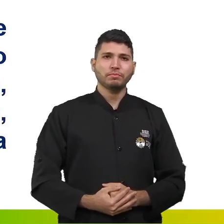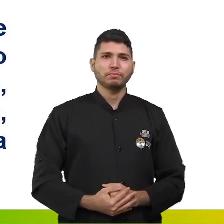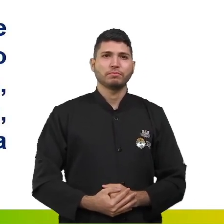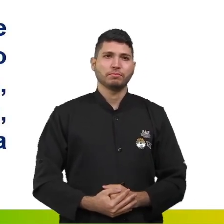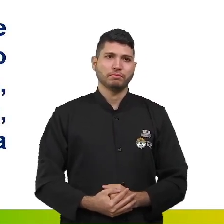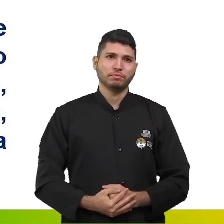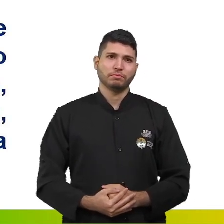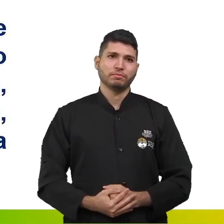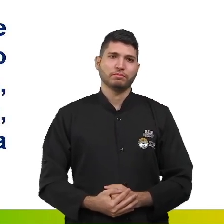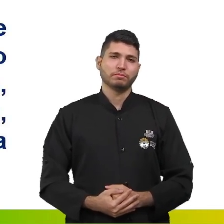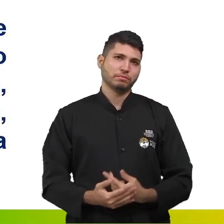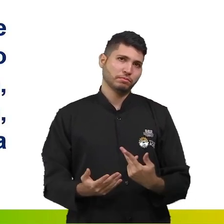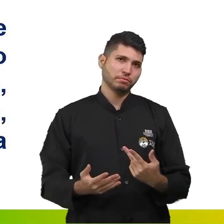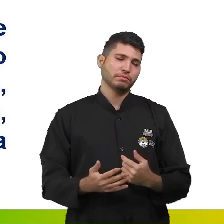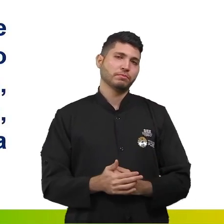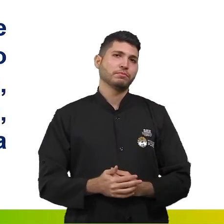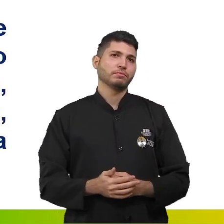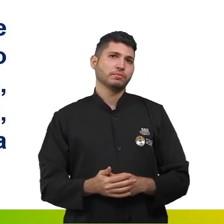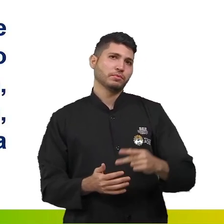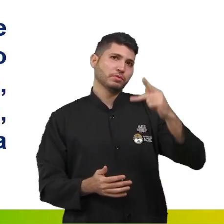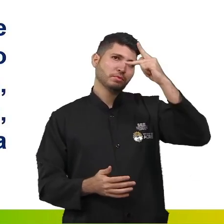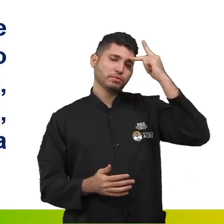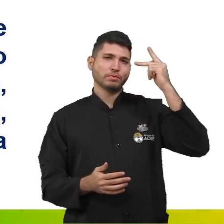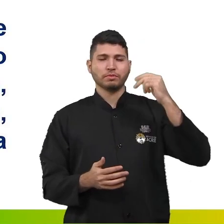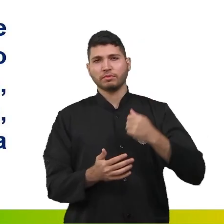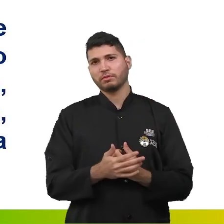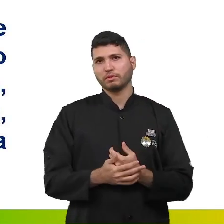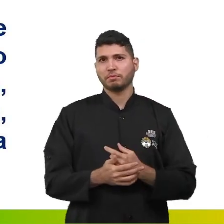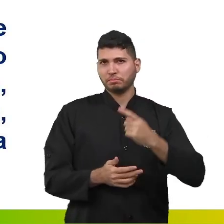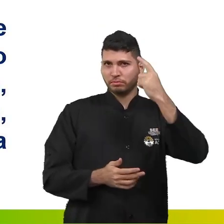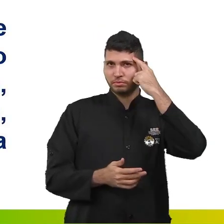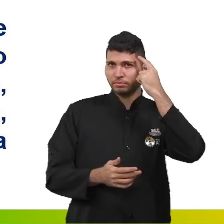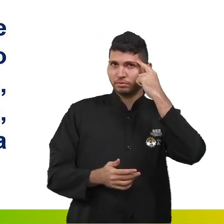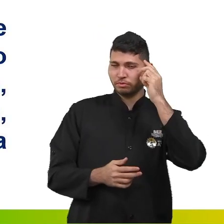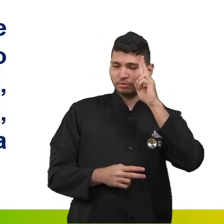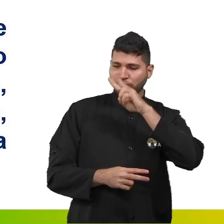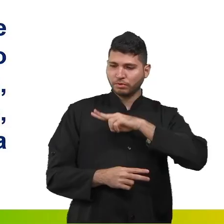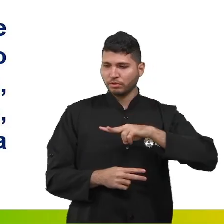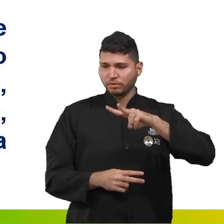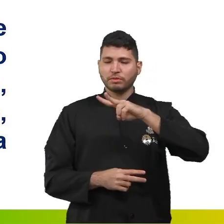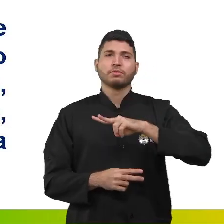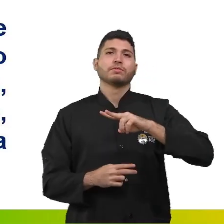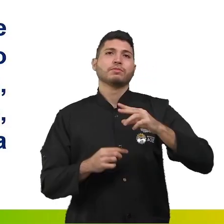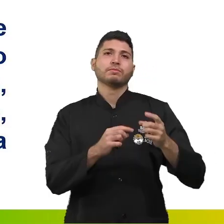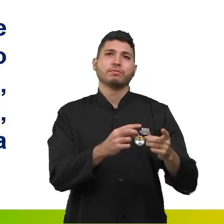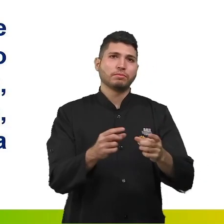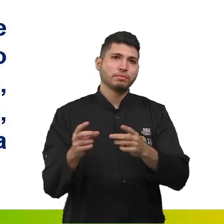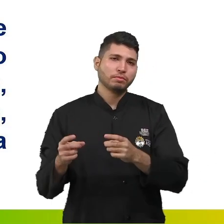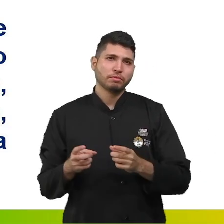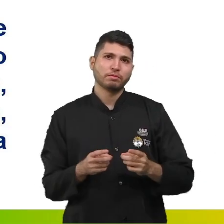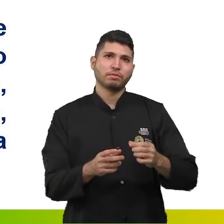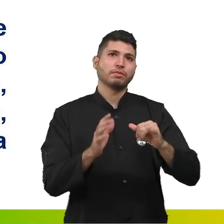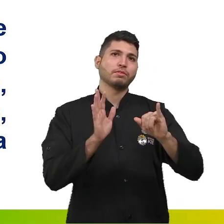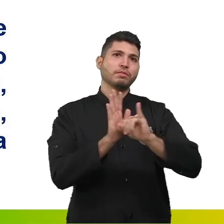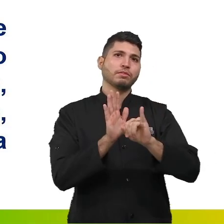As pessoas então eram tratadas como mercadoria. Olha só, suas identidades, histórias e